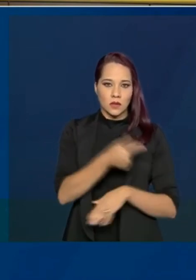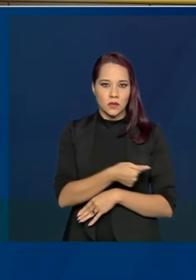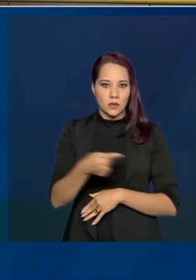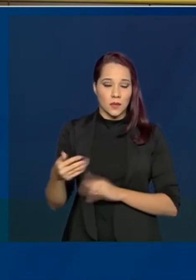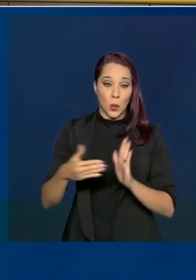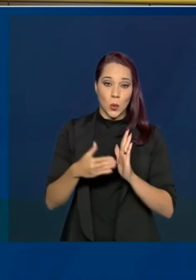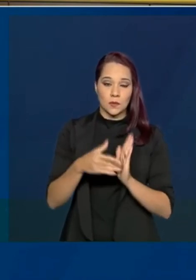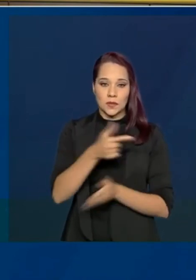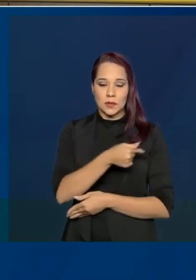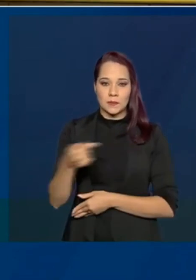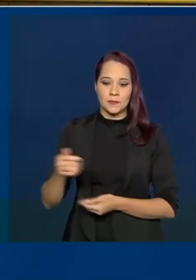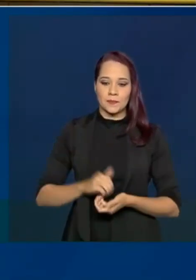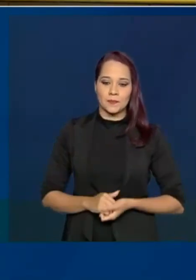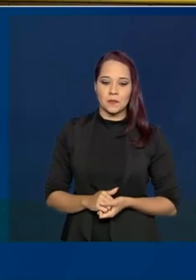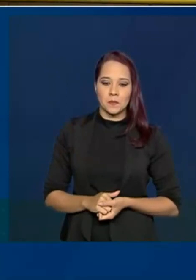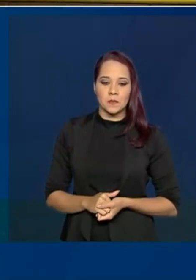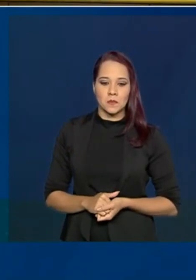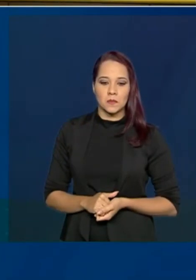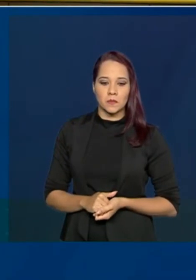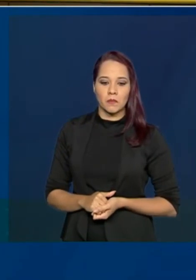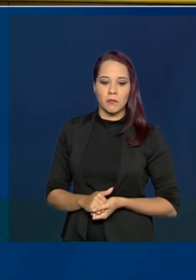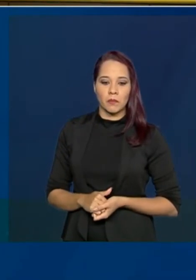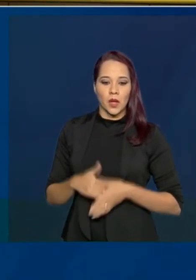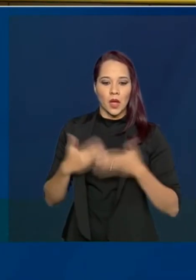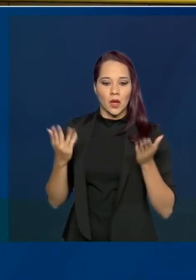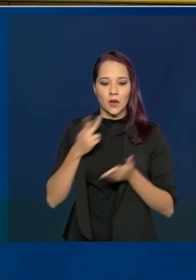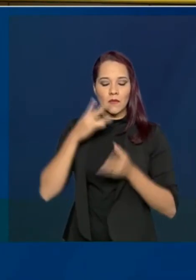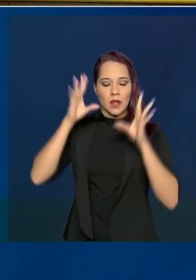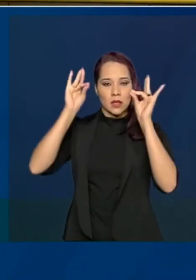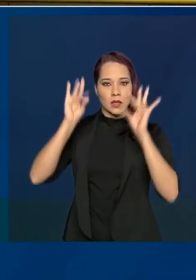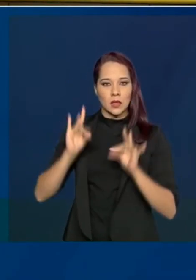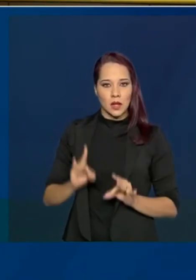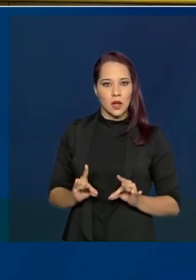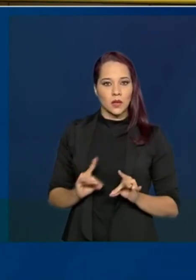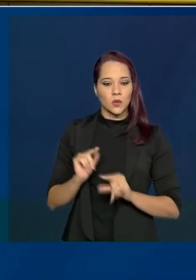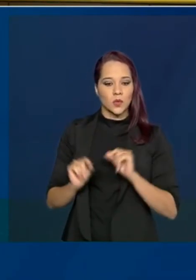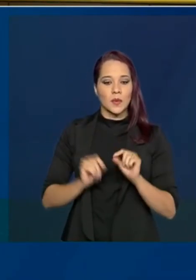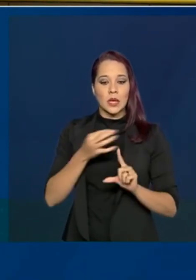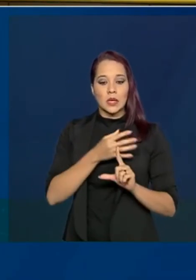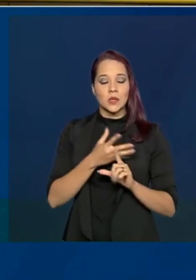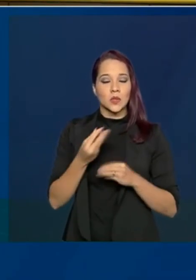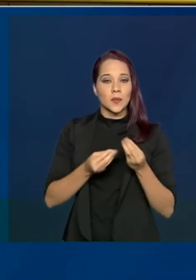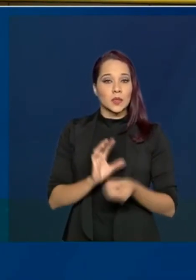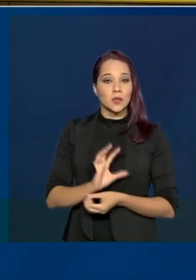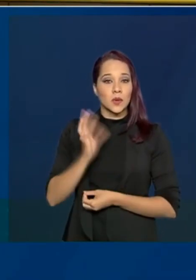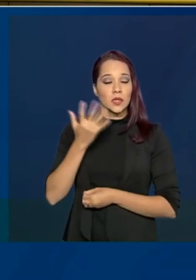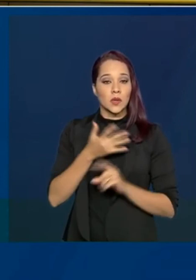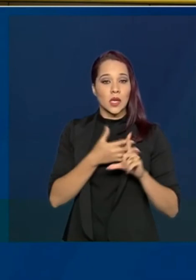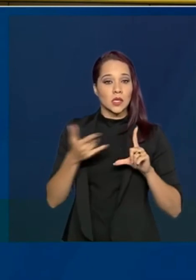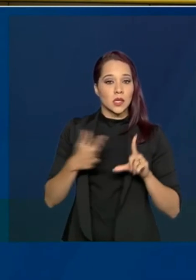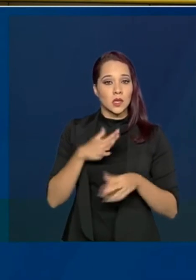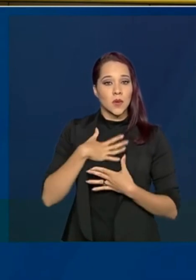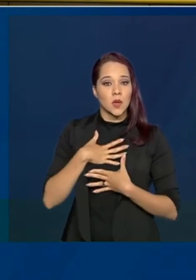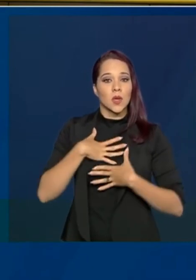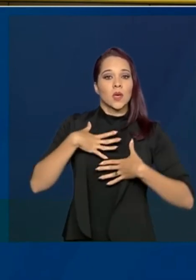nessa última semana. Próximo, por favor. Agora a gente vai detalhar um pouco mais sobre a situação da síndrome